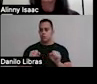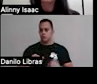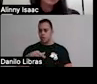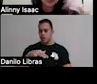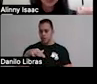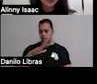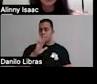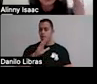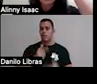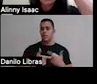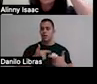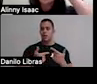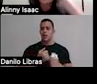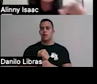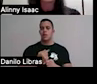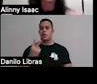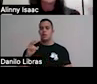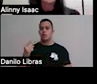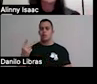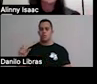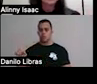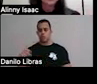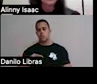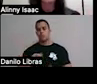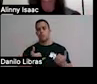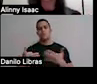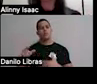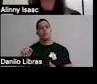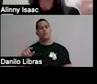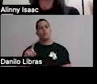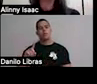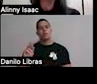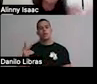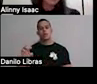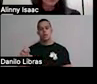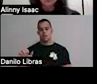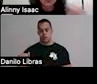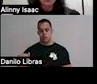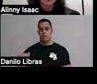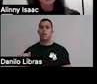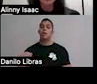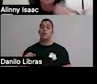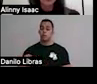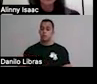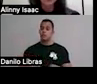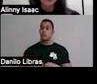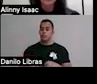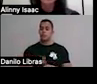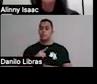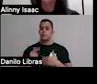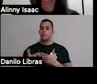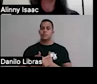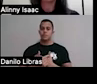um trabalho de 2018, ele mostrou que esse DHEA, ele também, né, tem um papel atuando